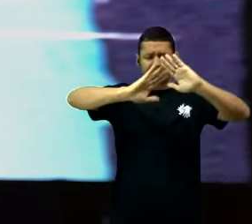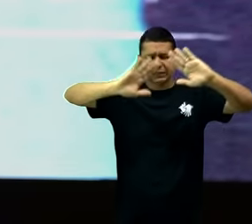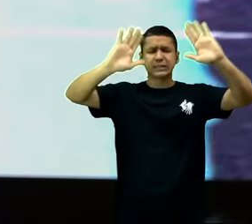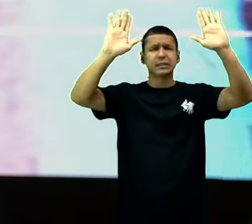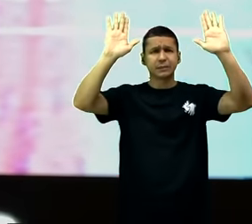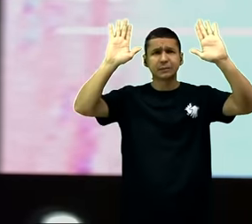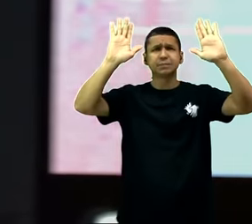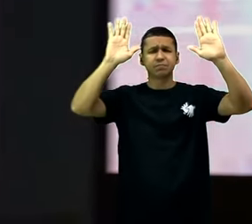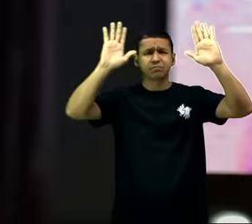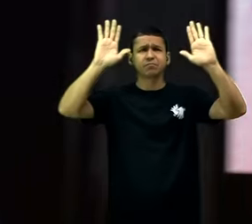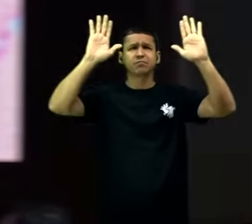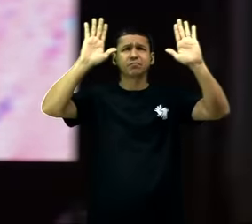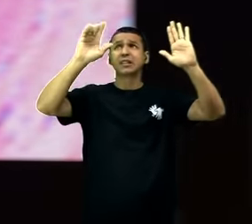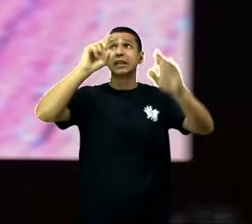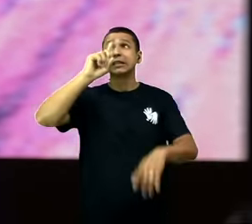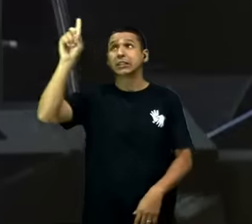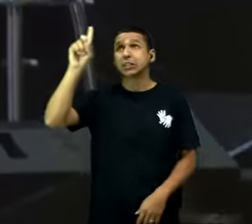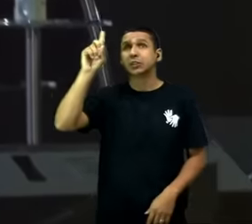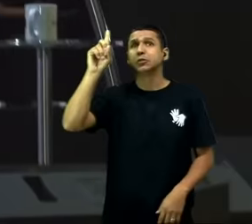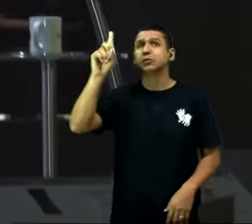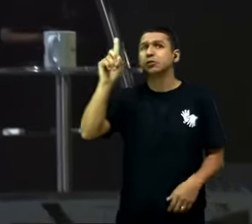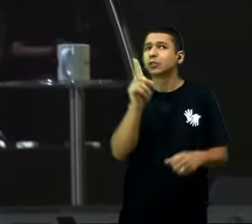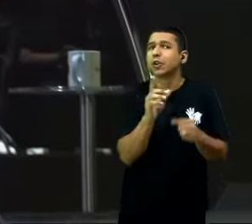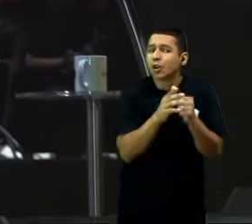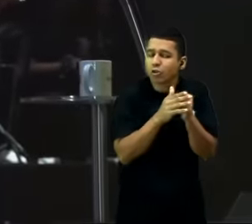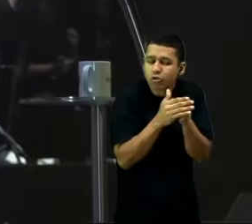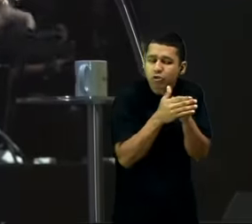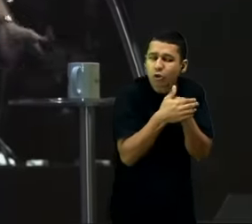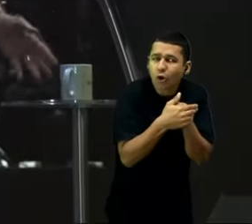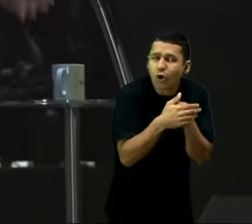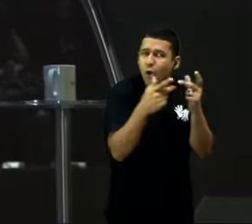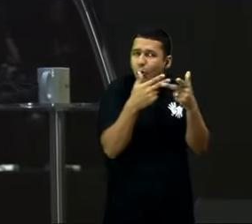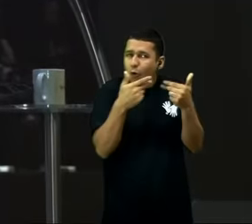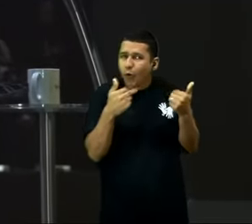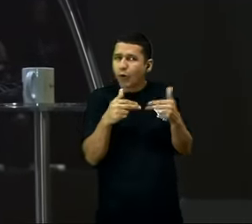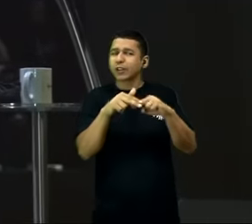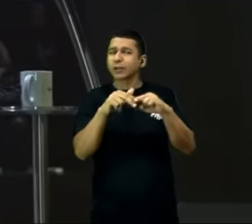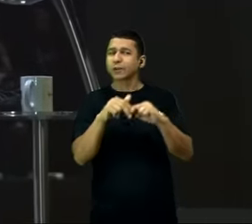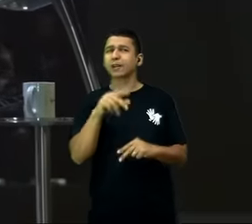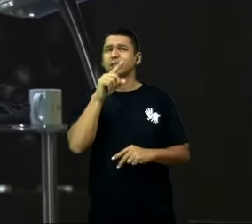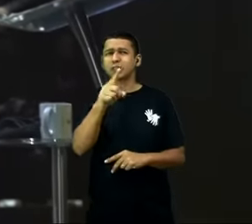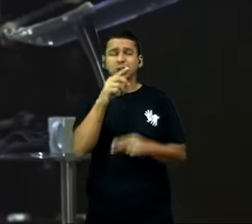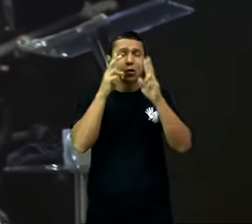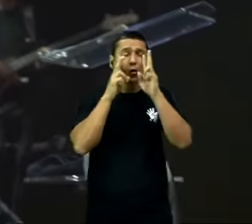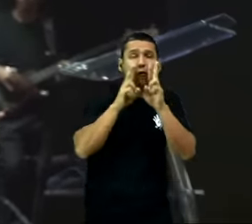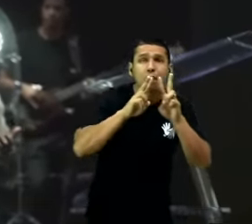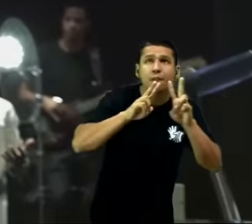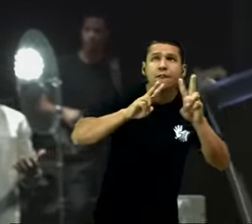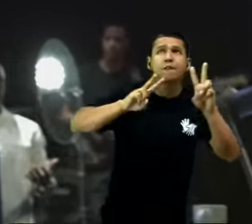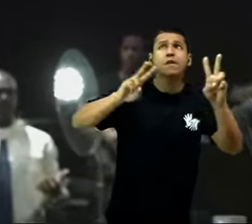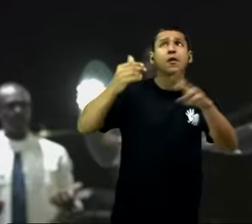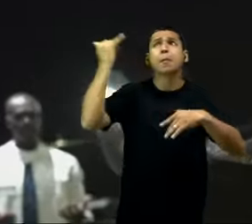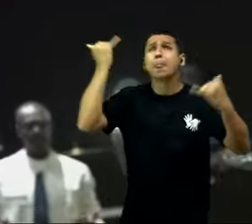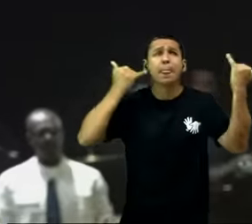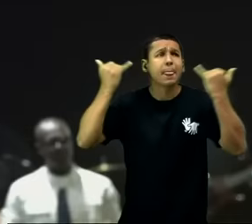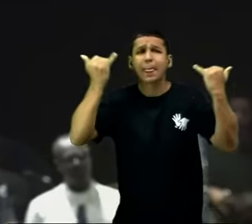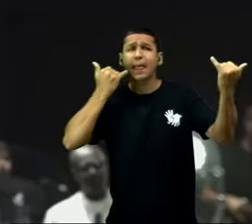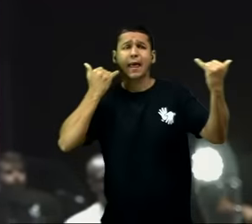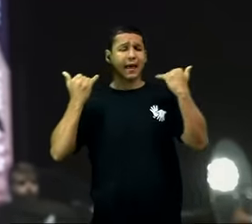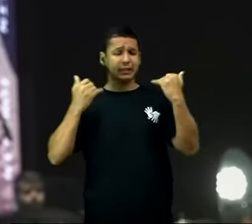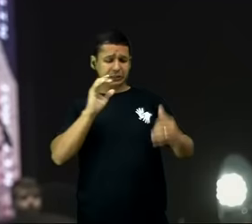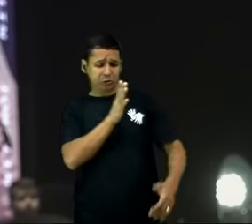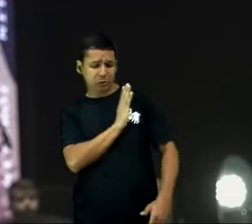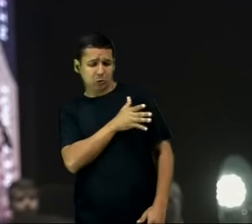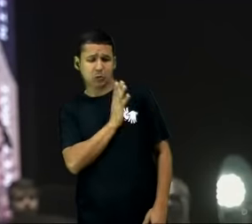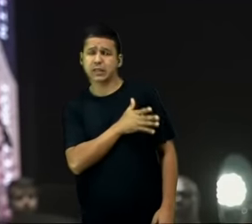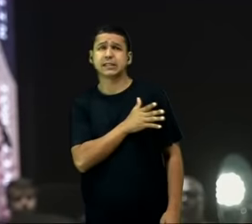aqui, ó. Deus está escondendo coisas para você no ano de 2023. Teus olhos não viram, teus ouvidos não ouviram, nem jamais penetrou no teu